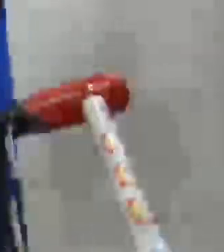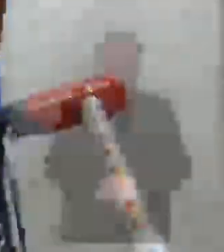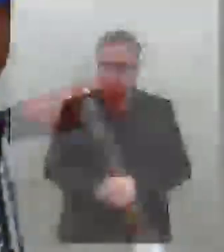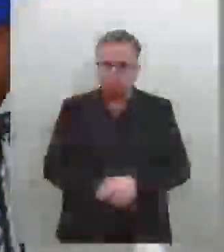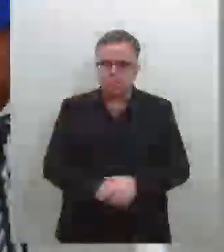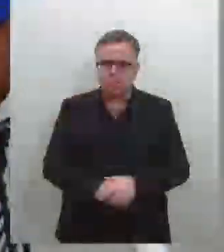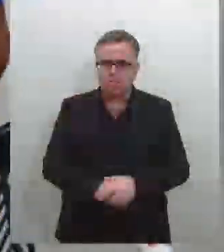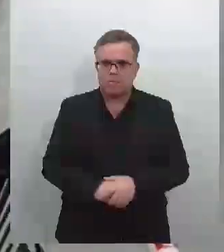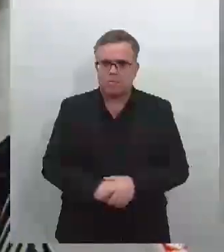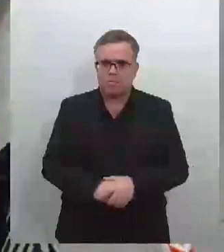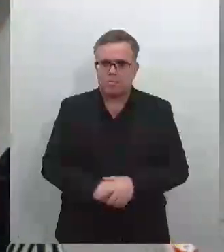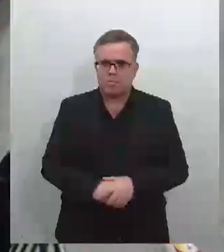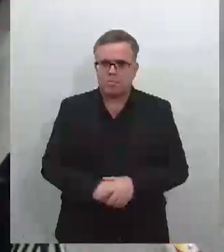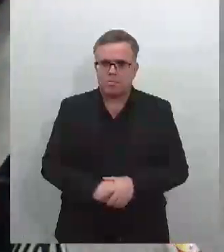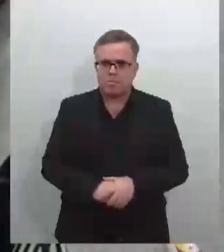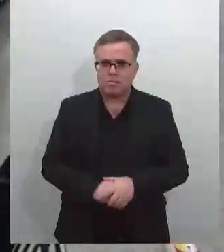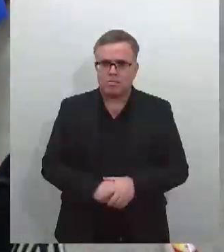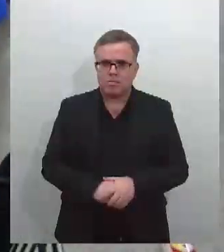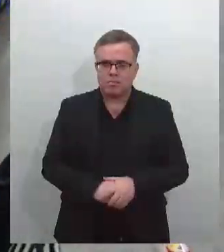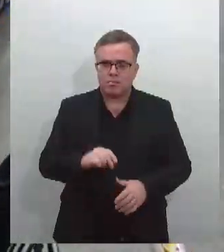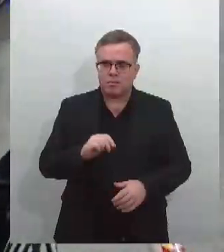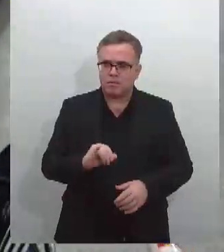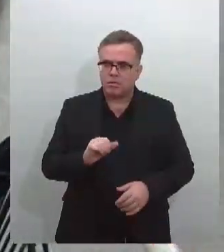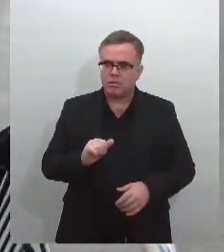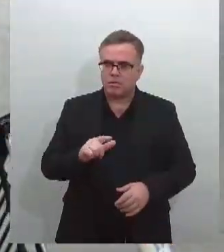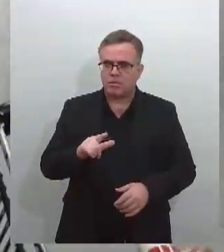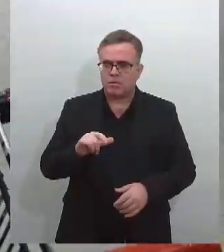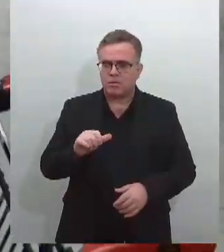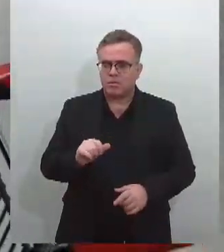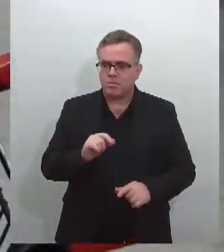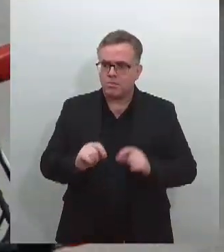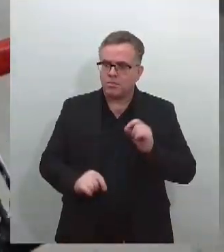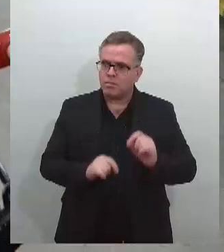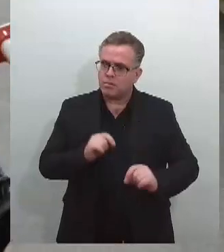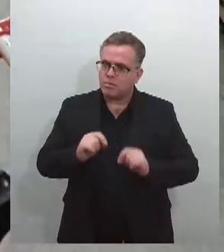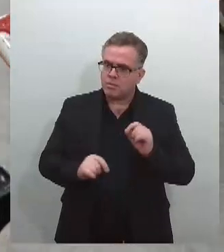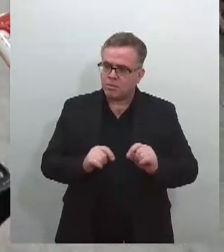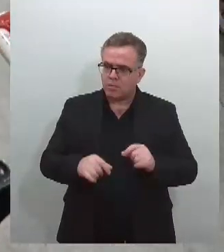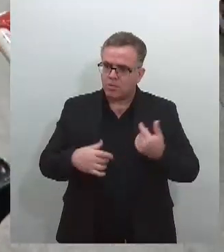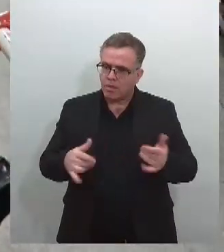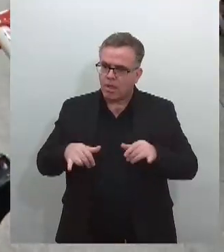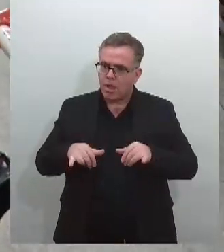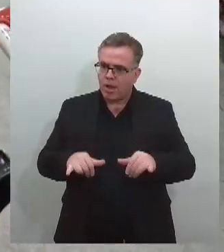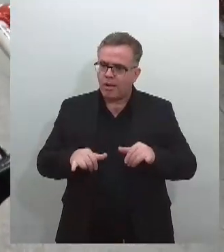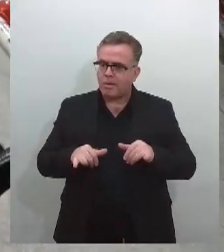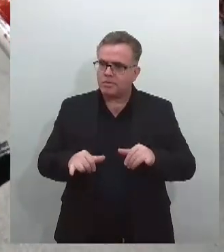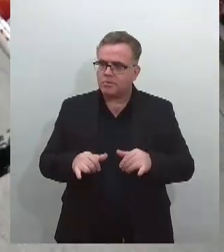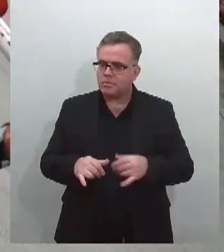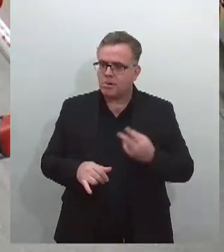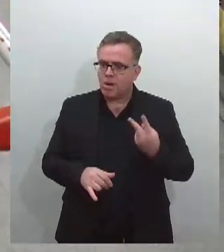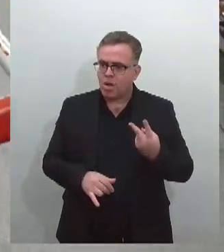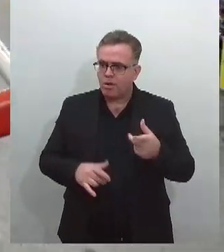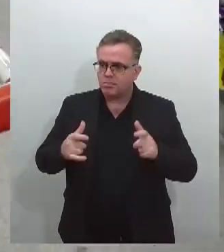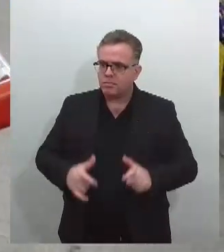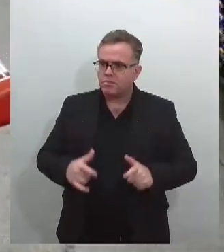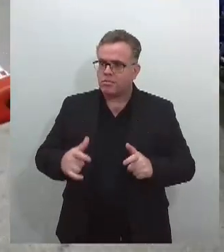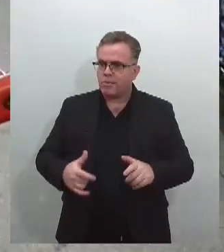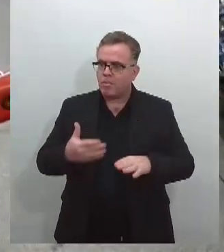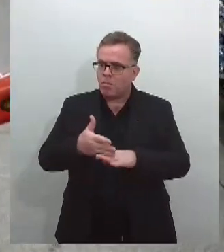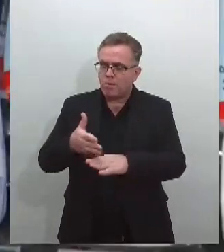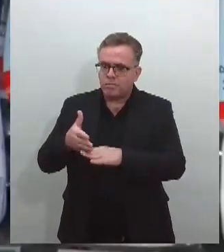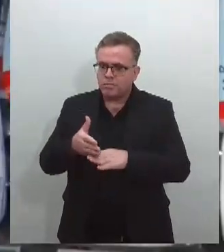Yara é uma defensora do sabor do açúcar. No supermercado, ela coloca dois pacotes em seu carrinho, enquanto percorre